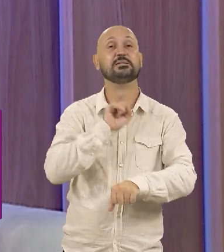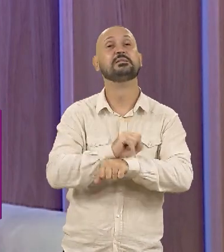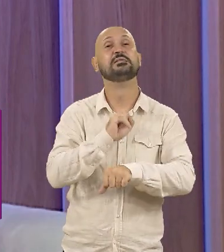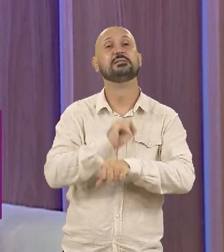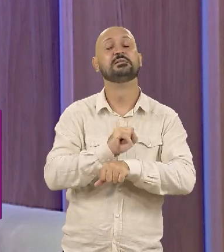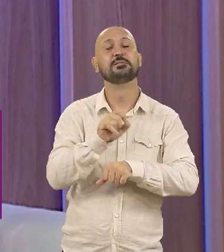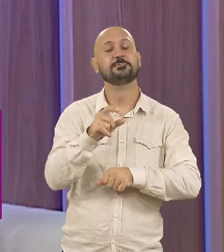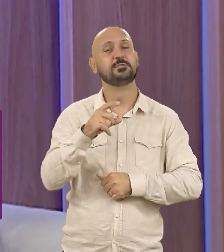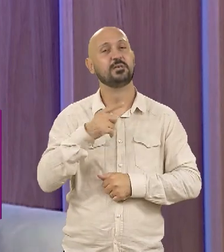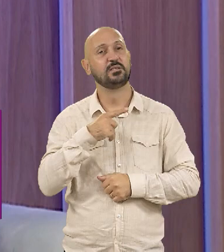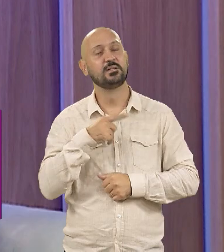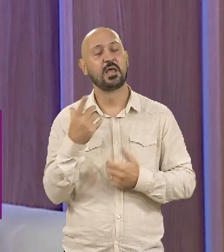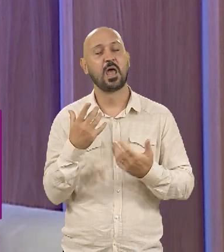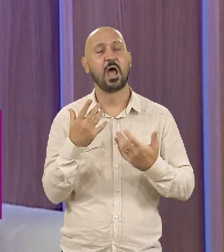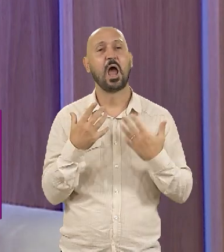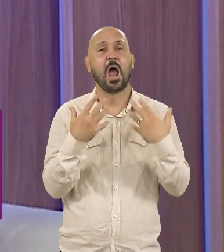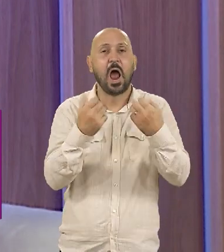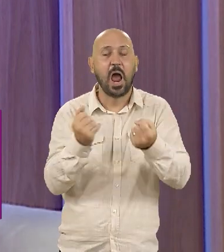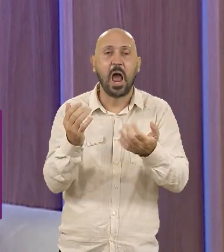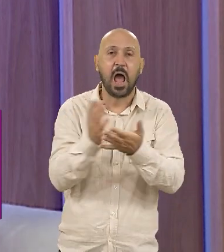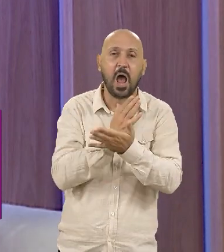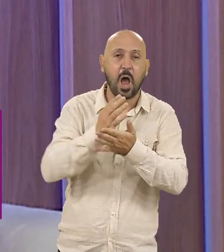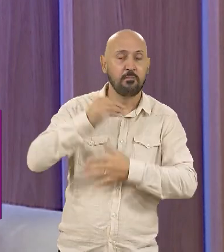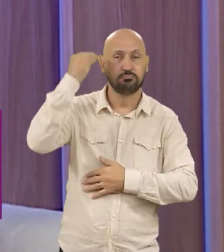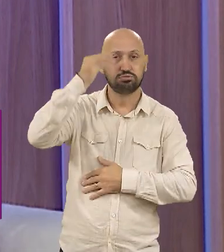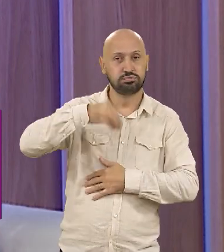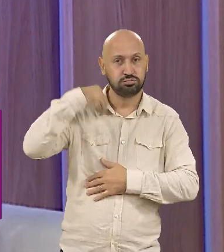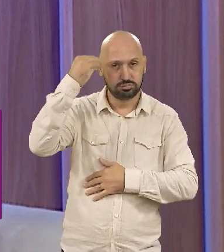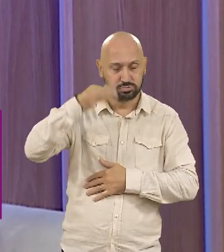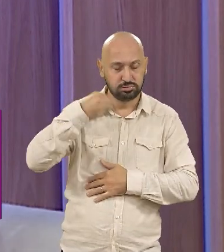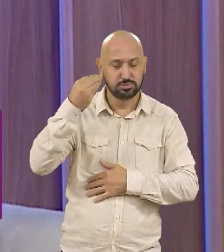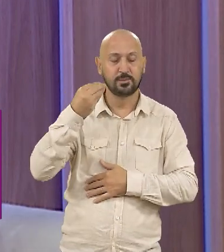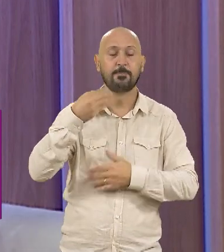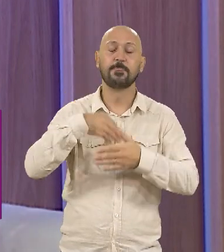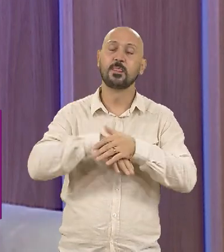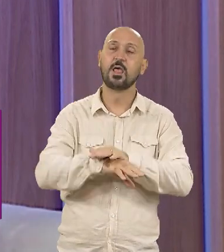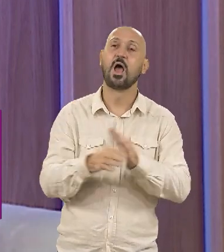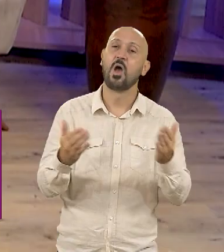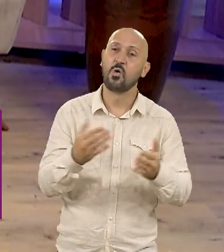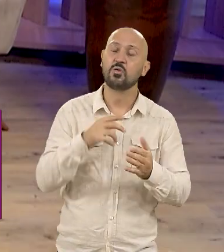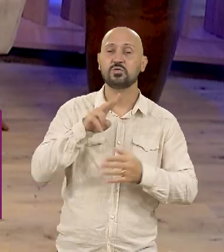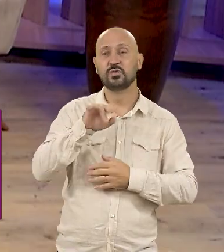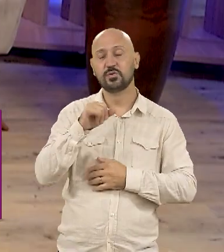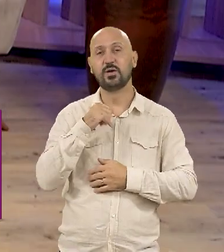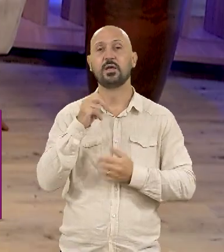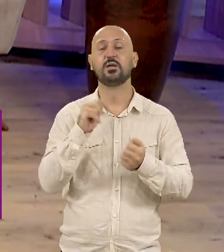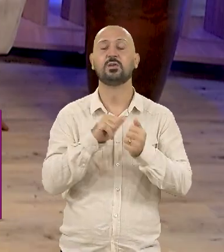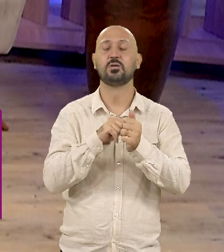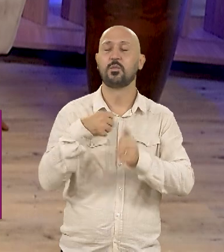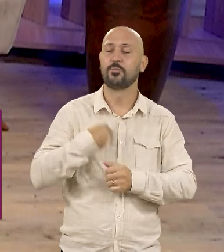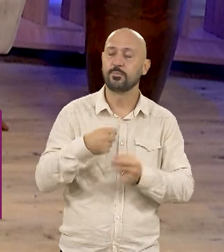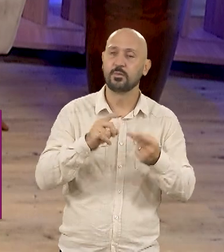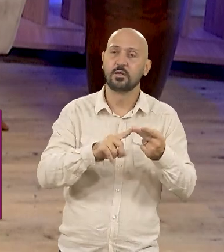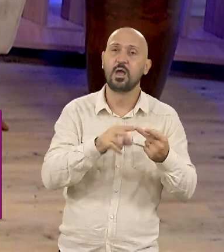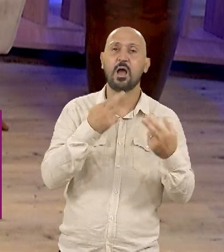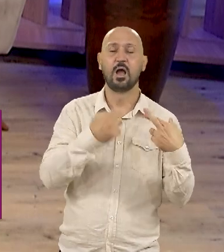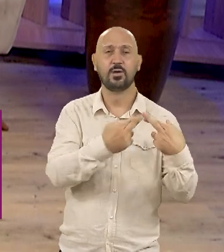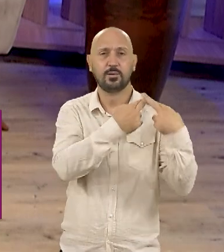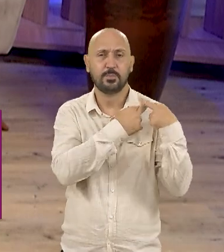experiências, algumas bagagens que agora você vai colocar em prática, que são as suas responsabilidades, os seus compromissos, né?